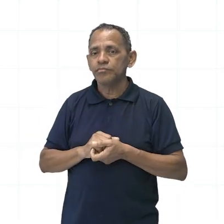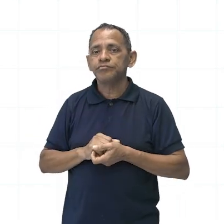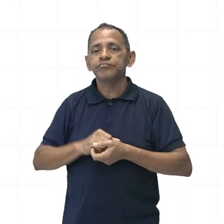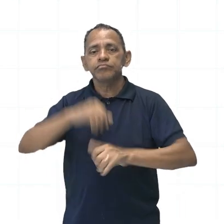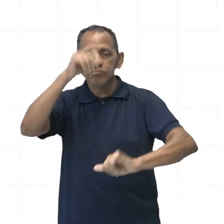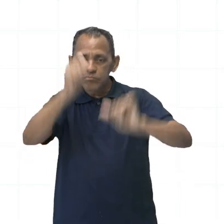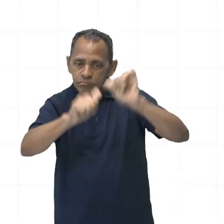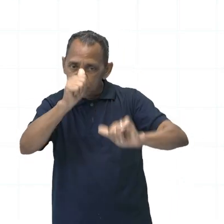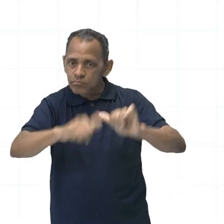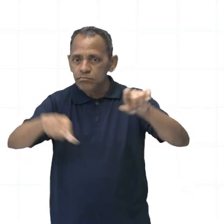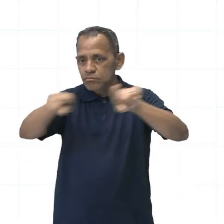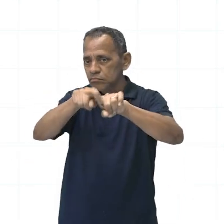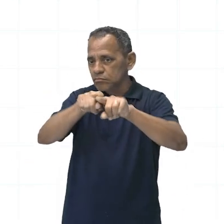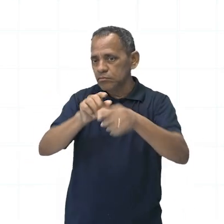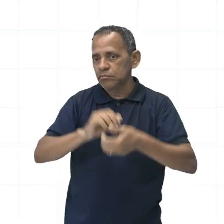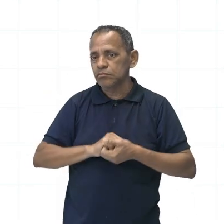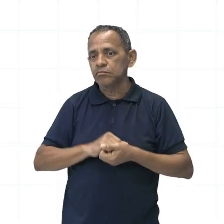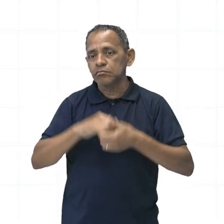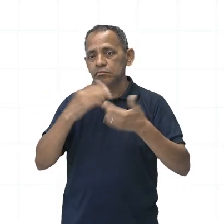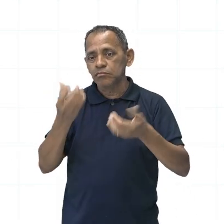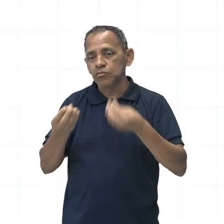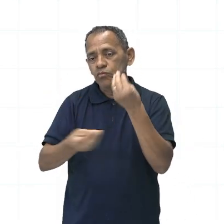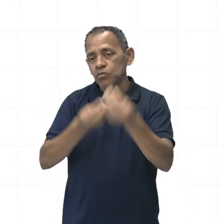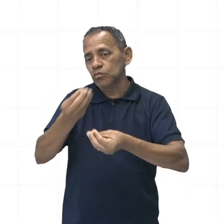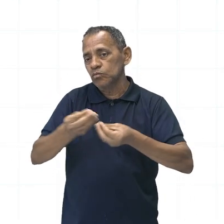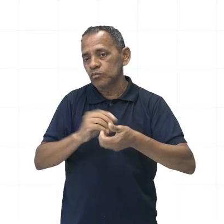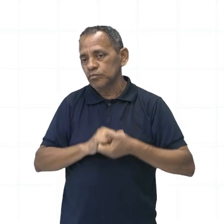à interpretação. Então,